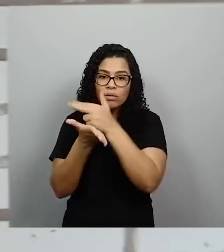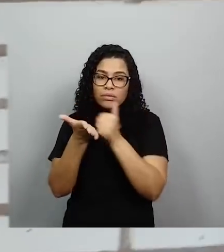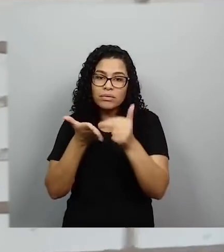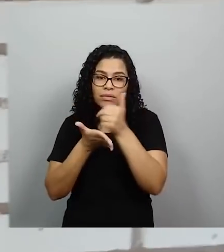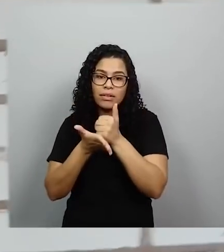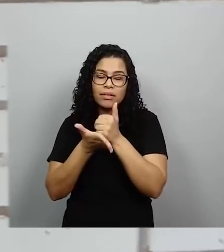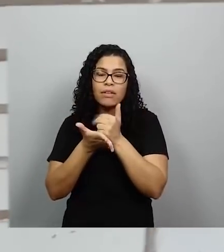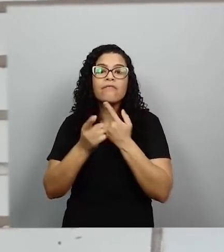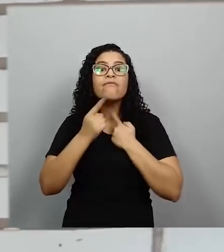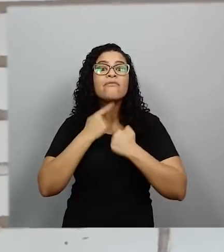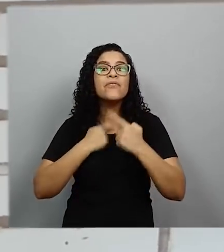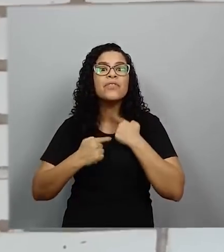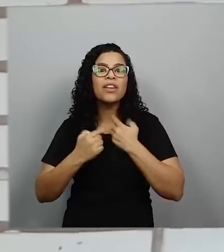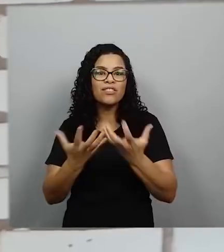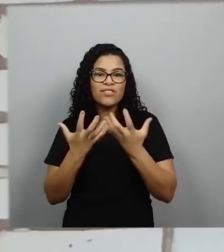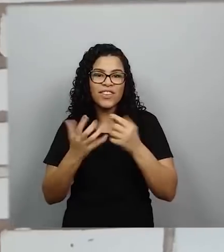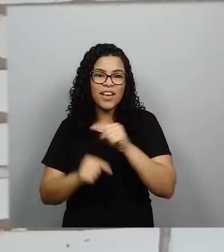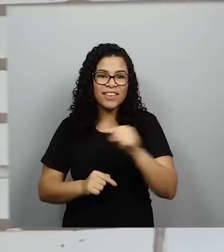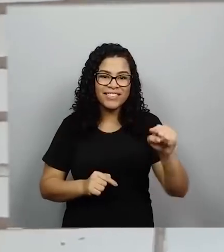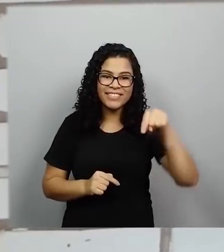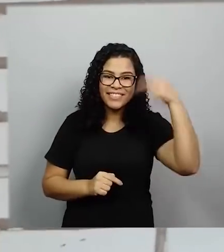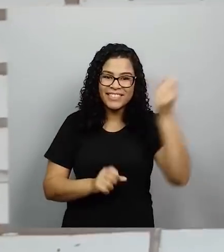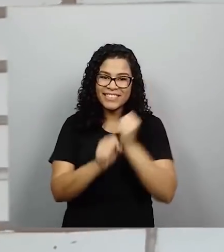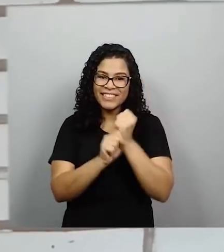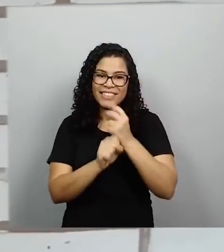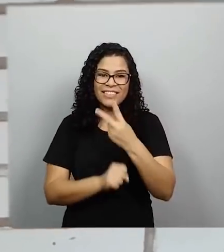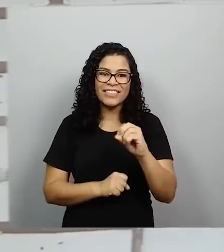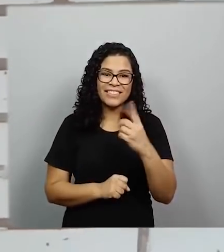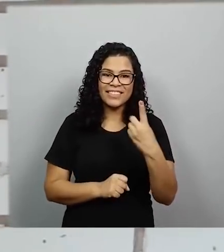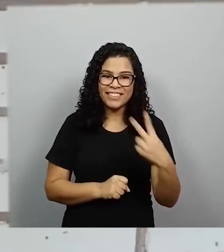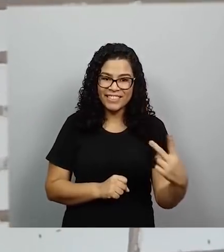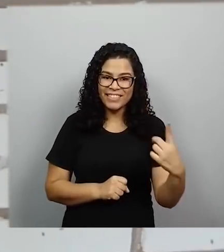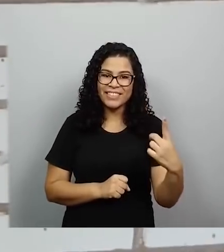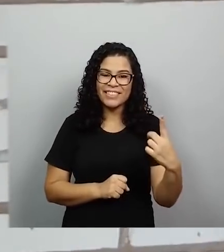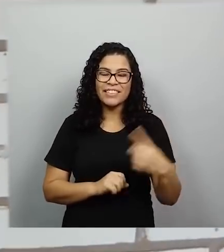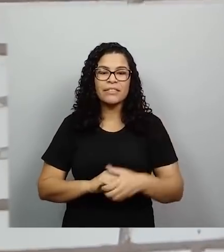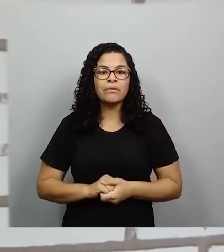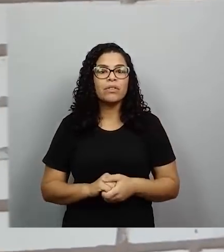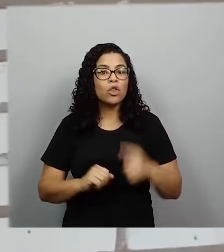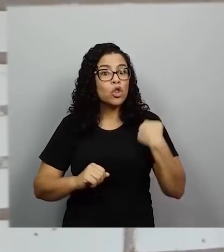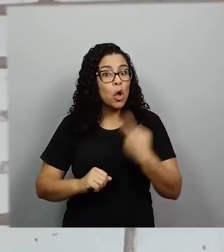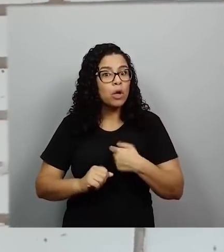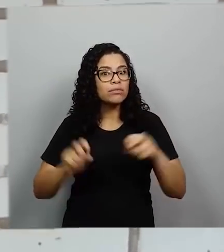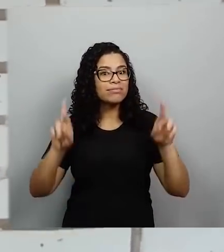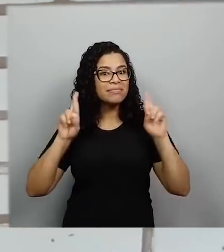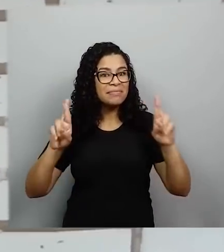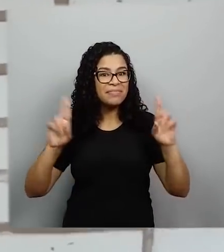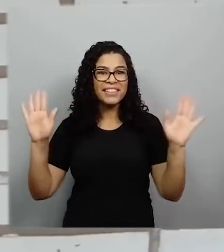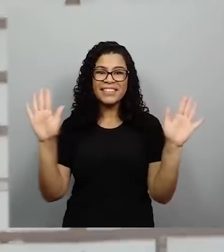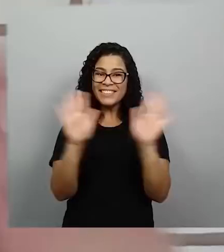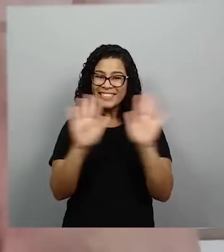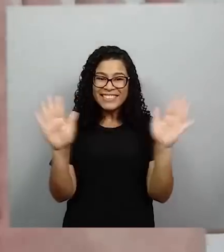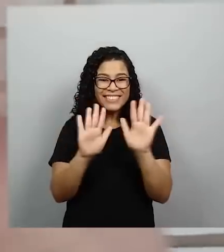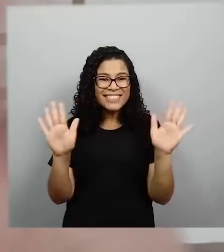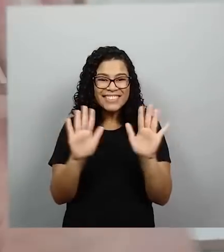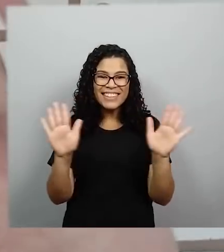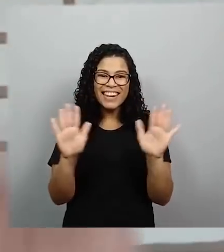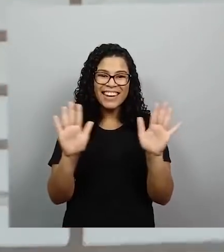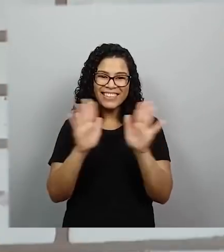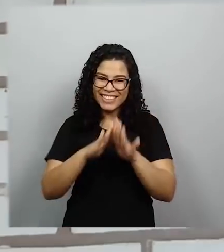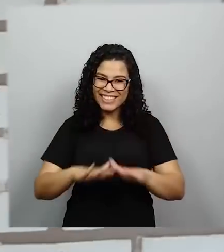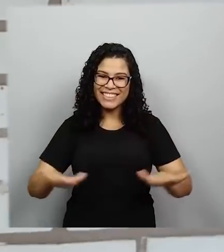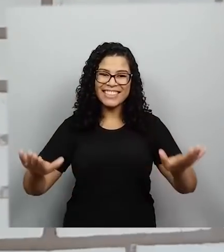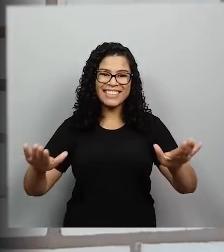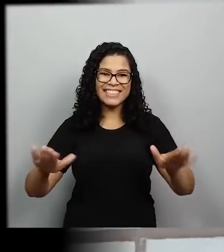desejos para 2021. Estaremos aqui na torcida para que eles se realizem. Até mais, crianças. Bye,